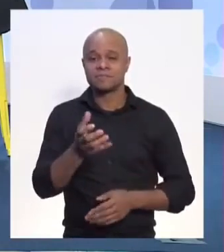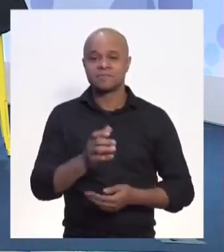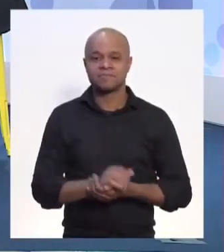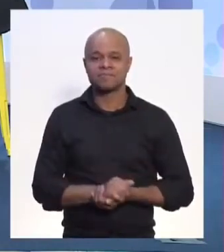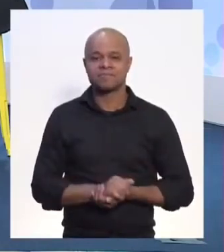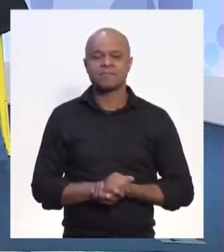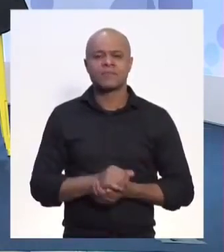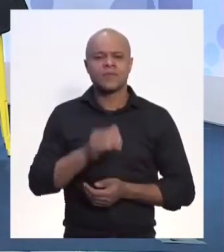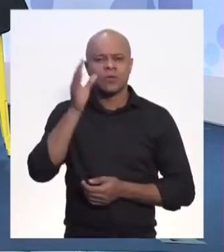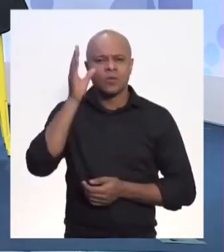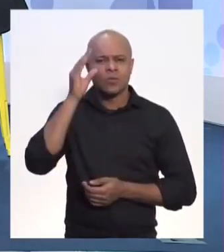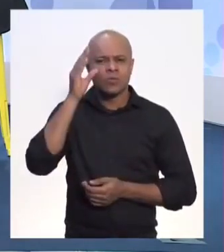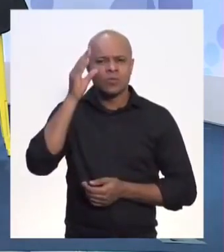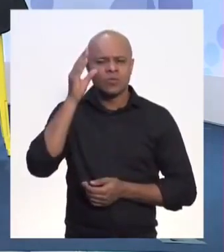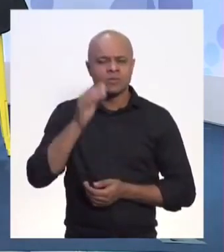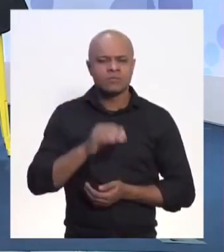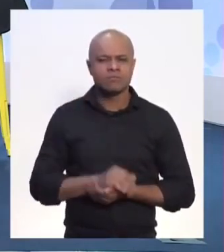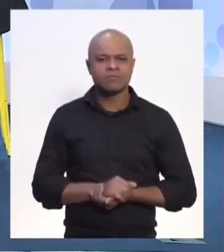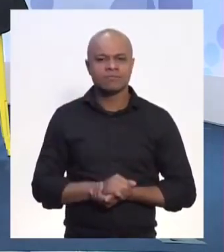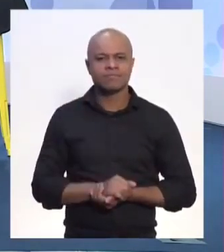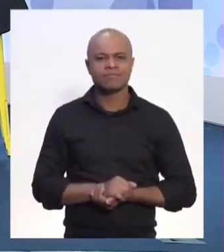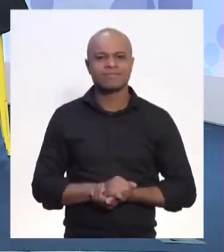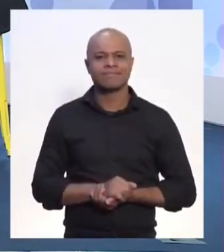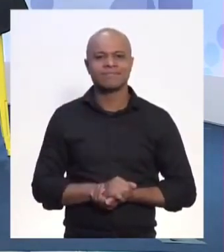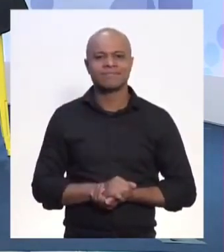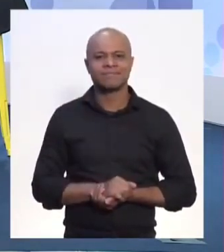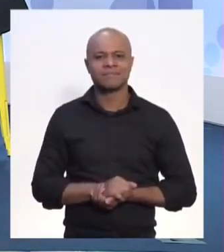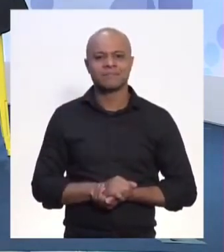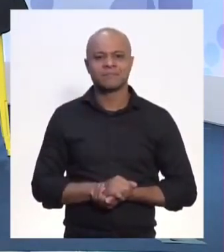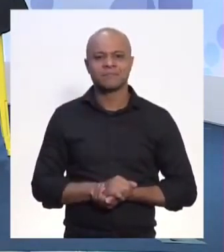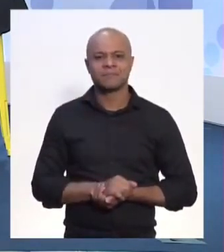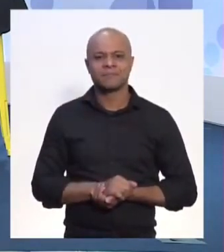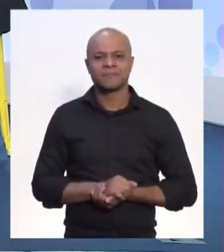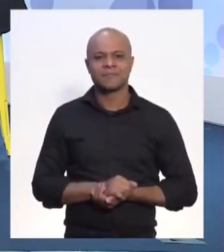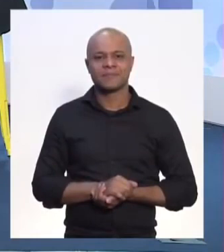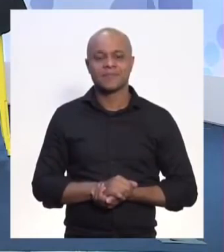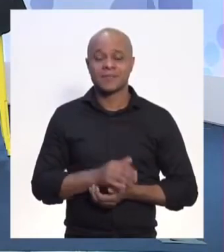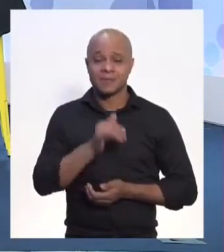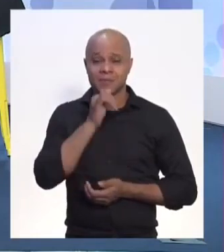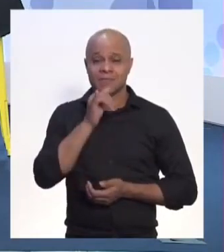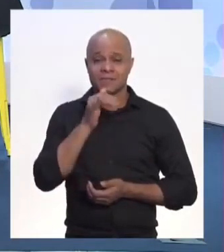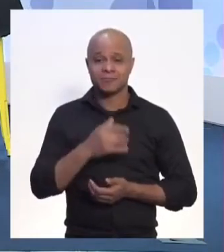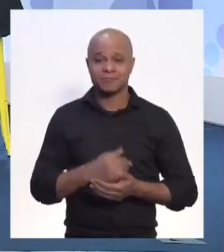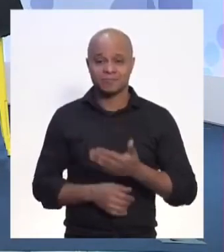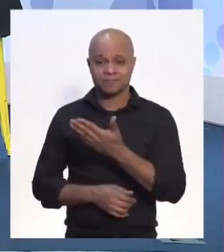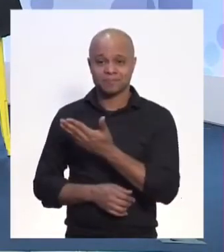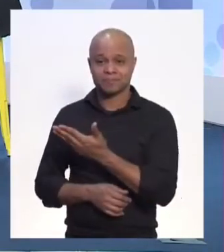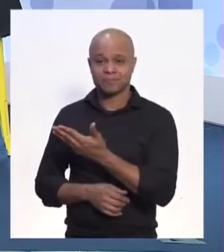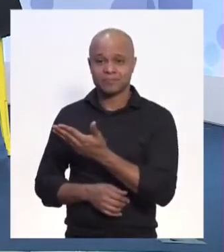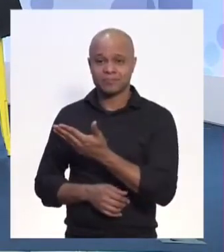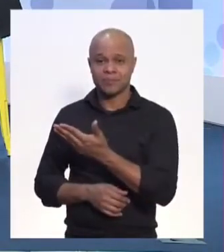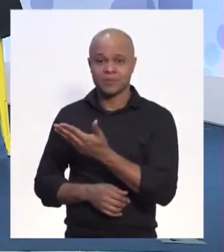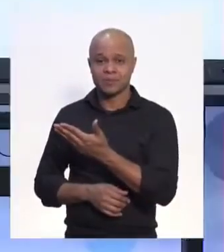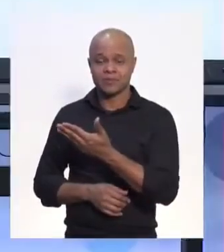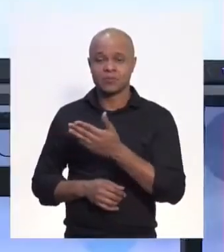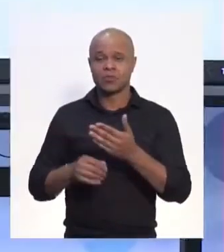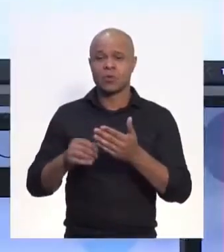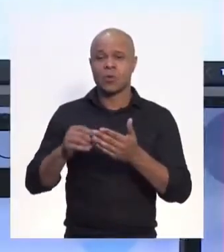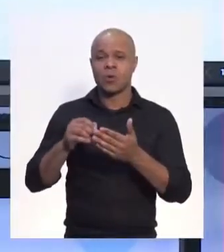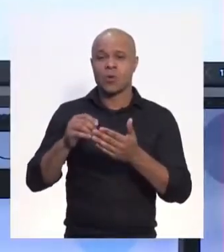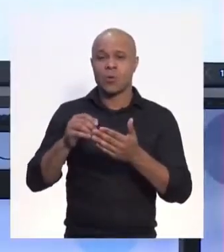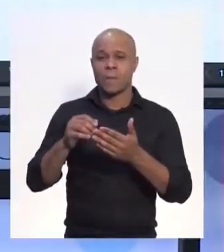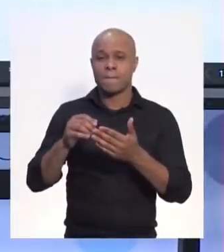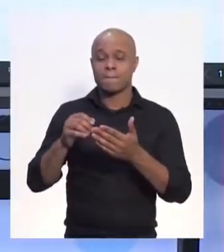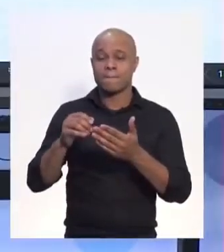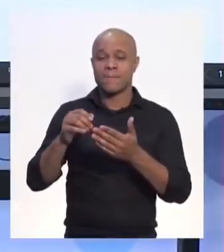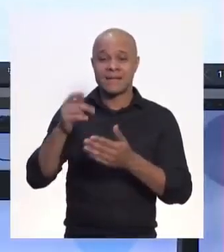uma curiosidade para a gente trabalhar. Foi? Olha legal aqui. Ó, gente, eu desenhei um mapa estilizado aqui